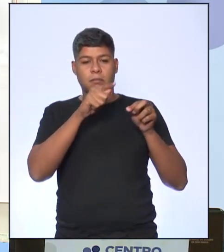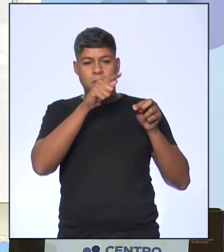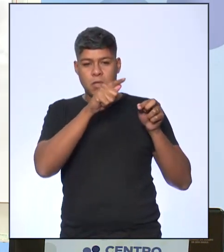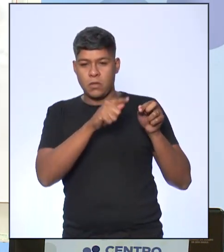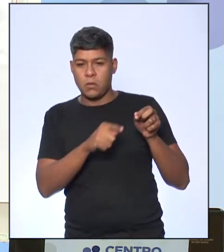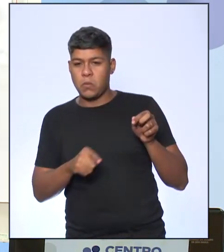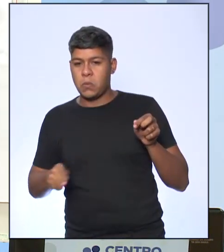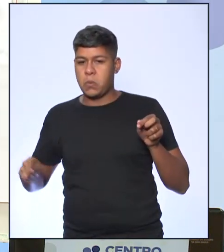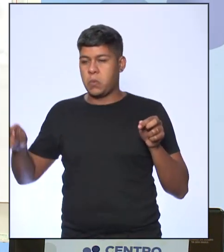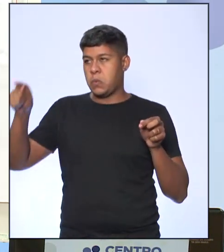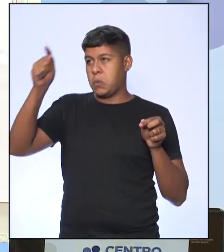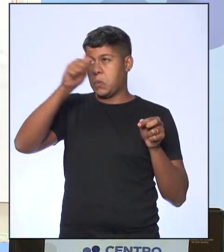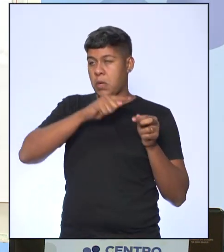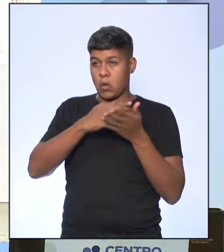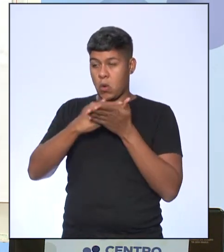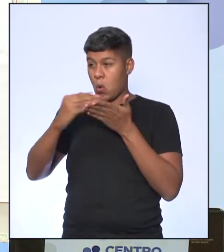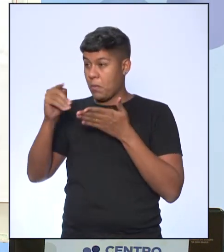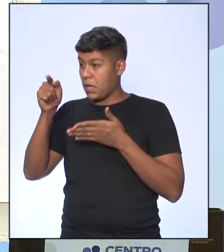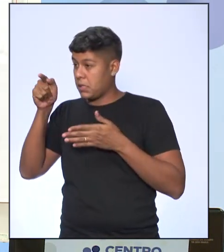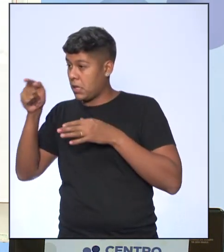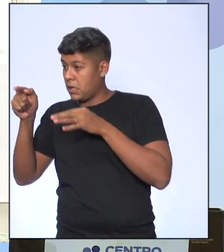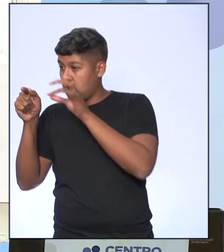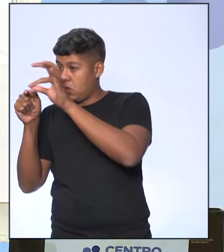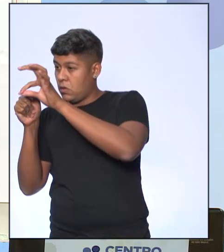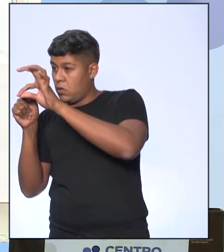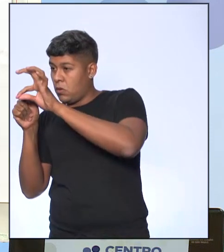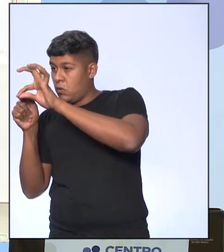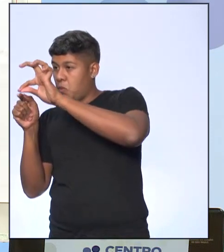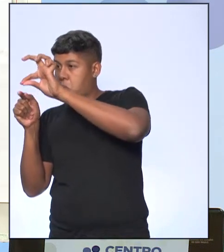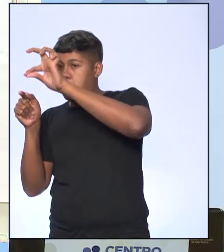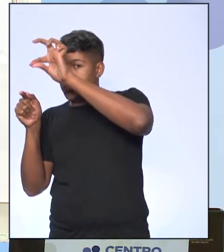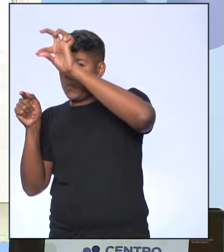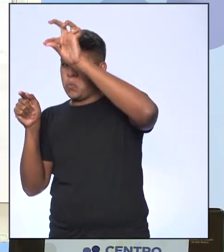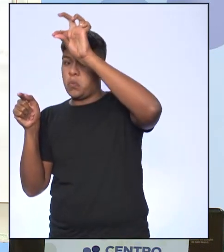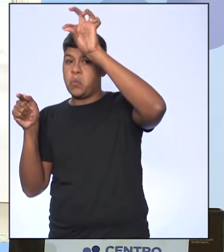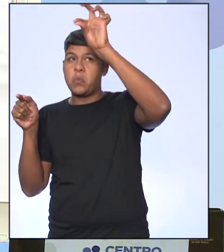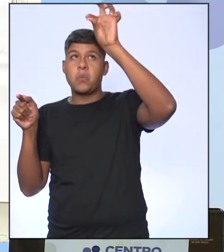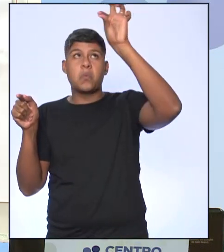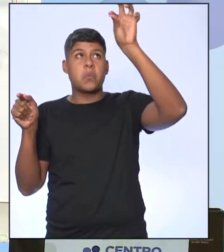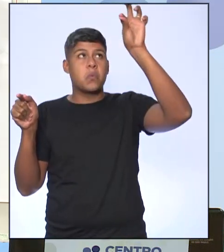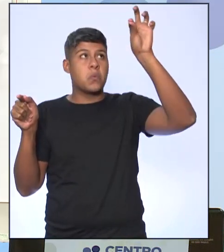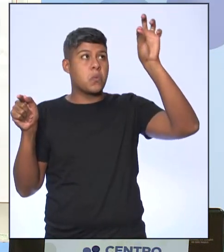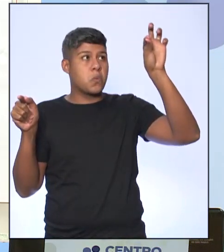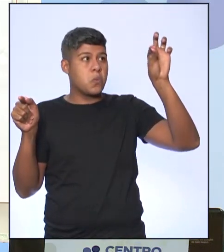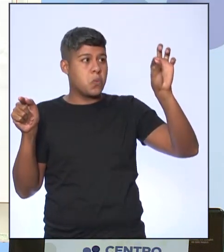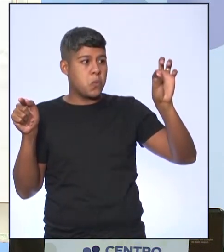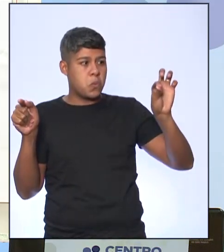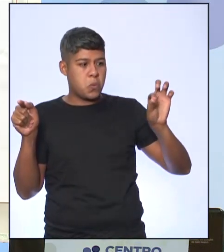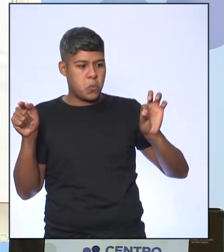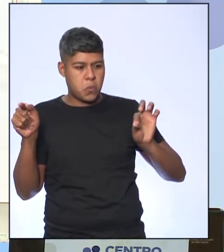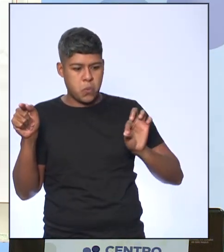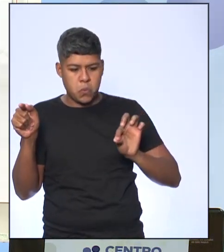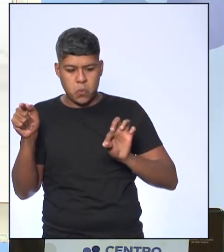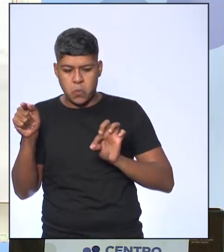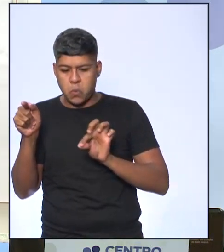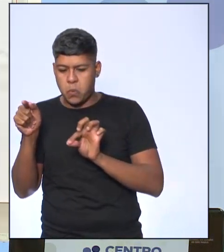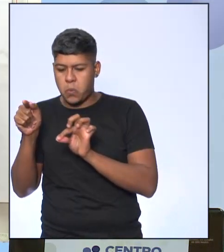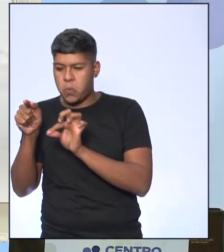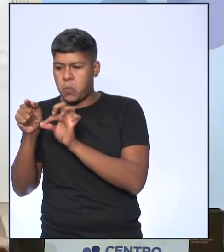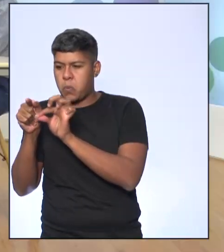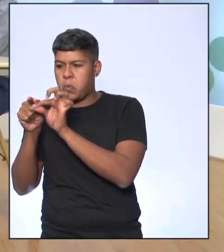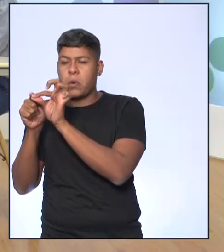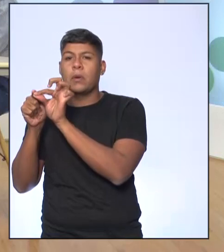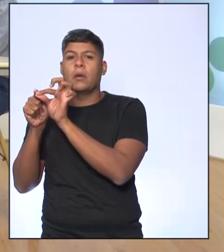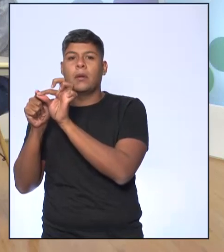pista. A pista começa aqui, uma volta inteira, ela tem um comprimento.